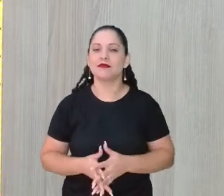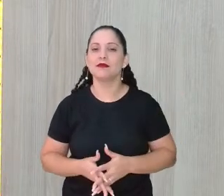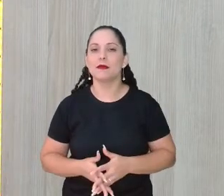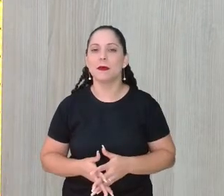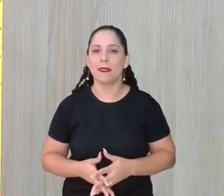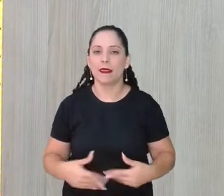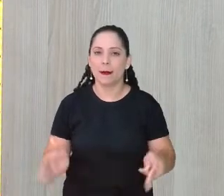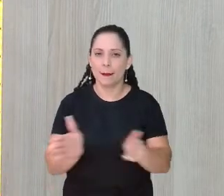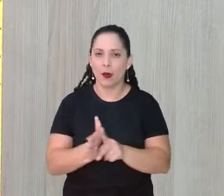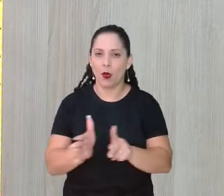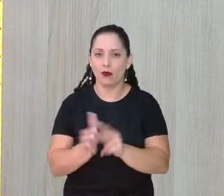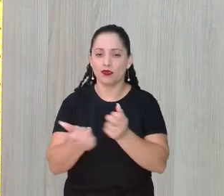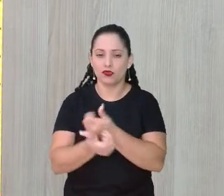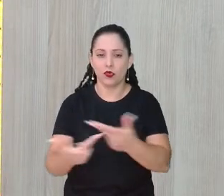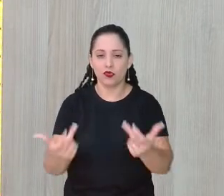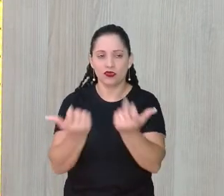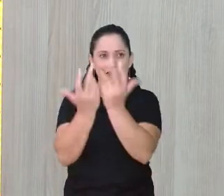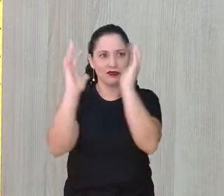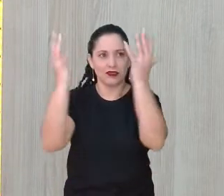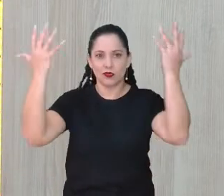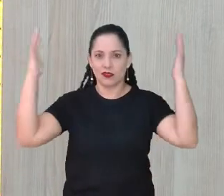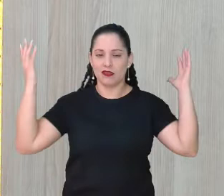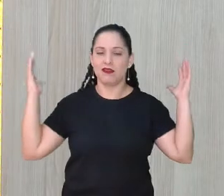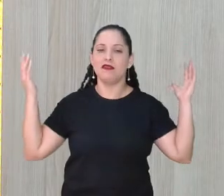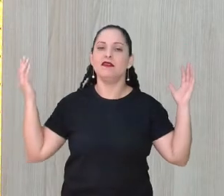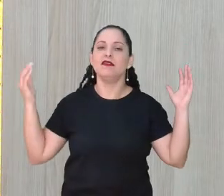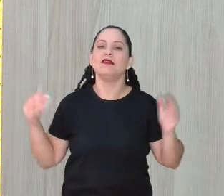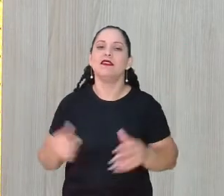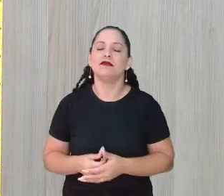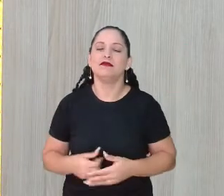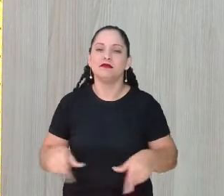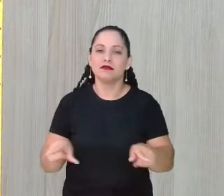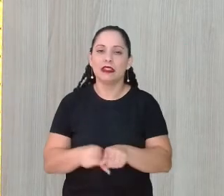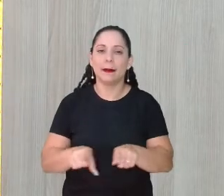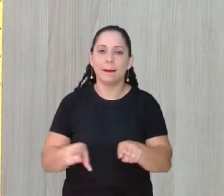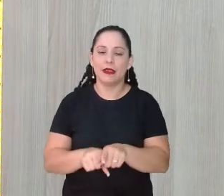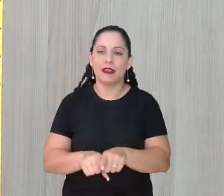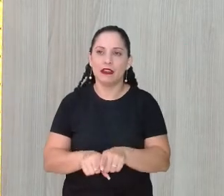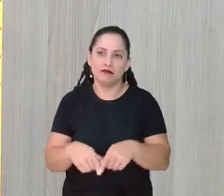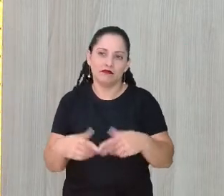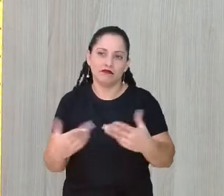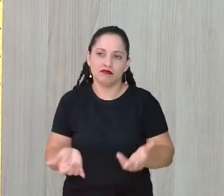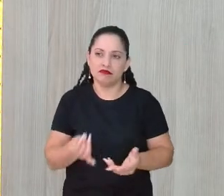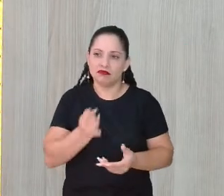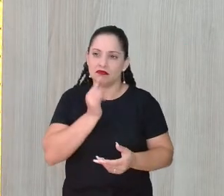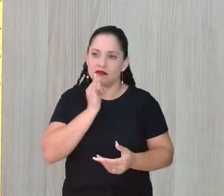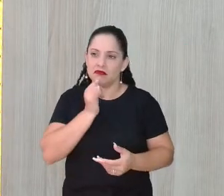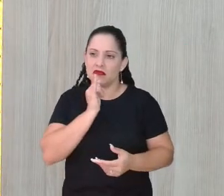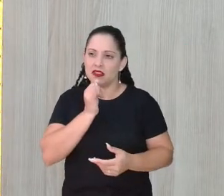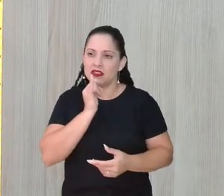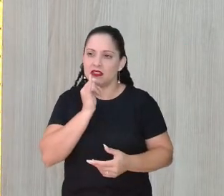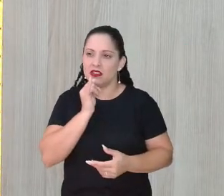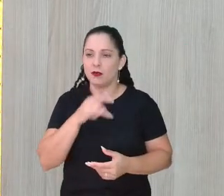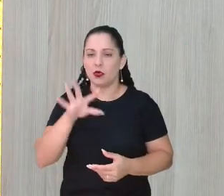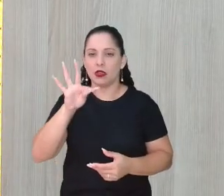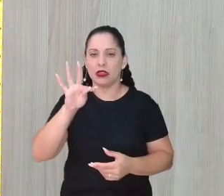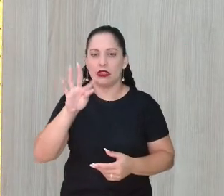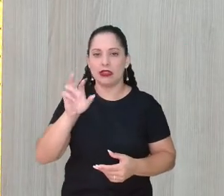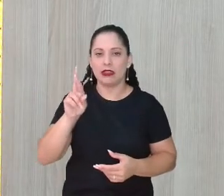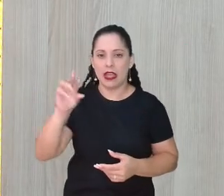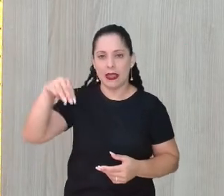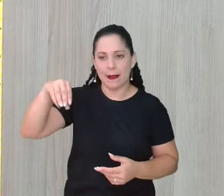da natureza, né? Temporal, né, da natureza, né? Ela falou do Termidor, por exemplo. Termidor era o período